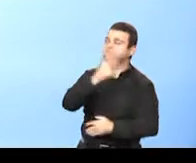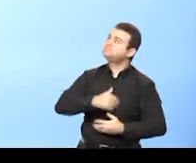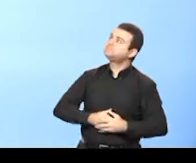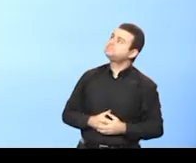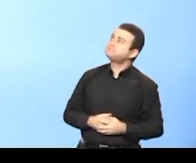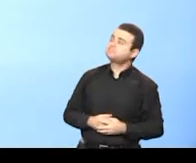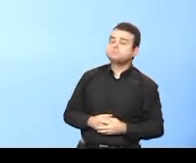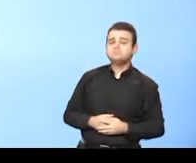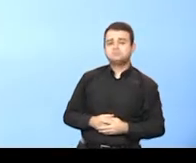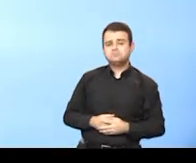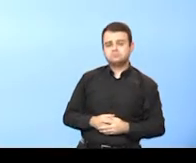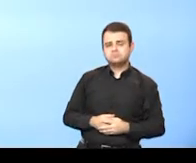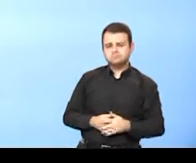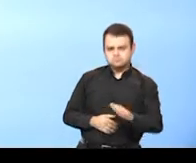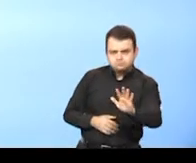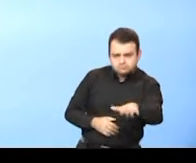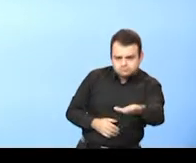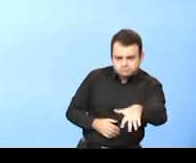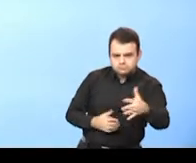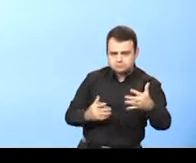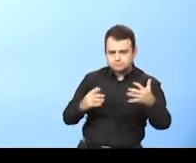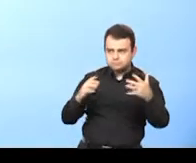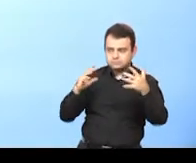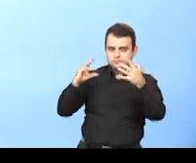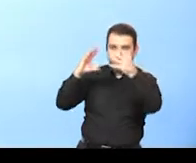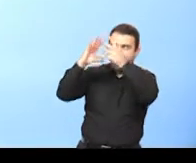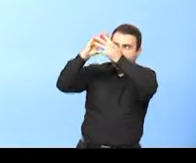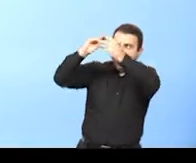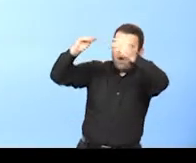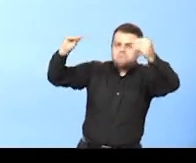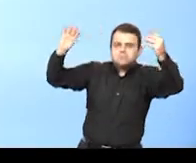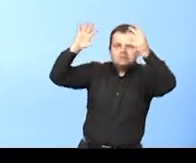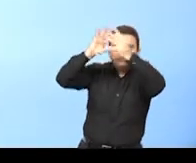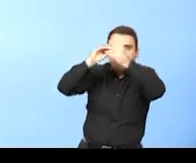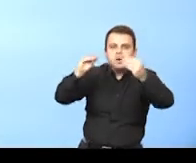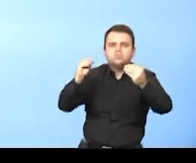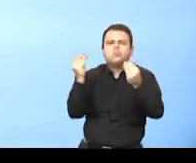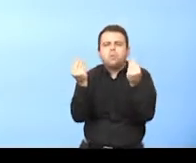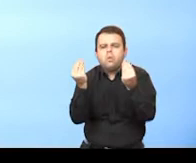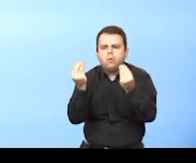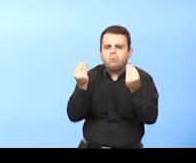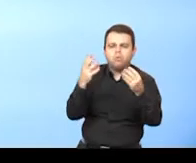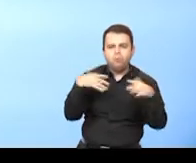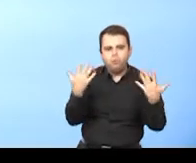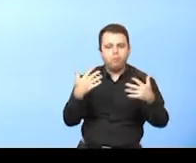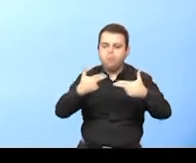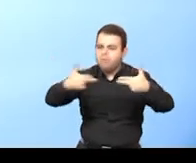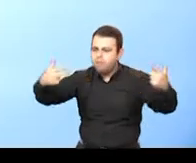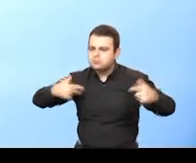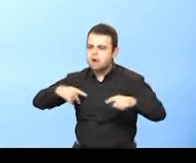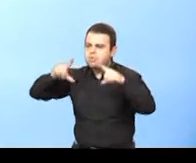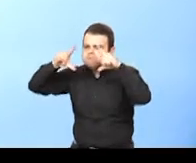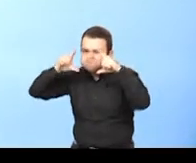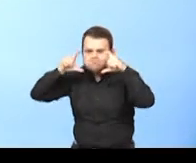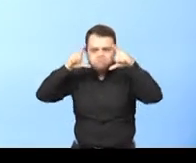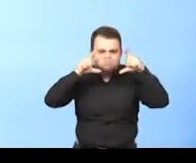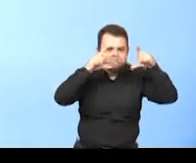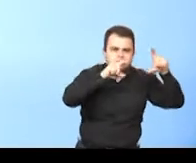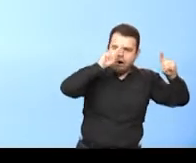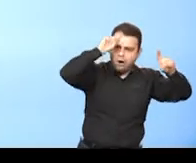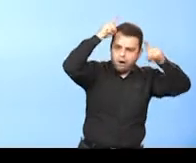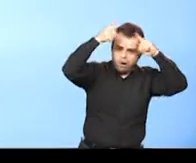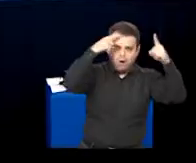Você sabia que pode tirar fotos abstraindo as formas e os elementos da realidade e criar uma